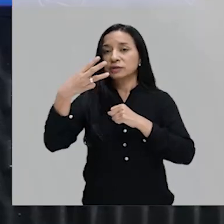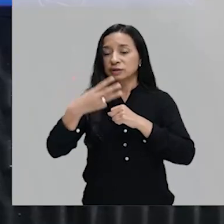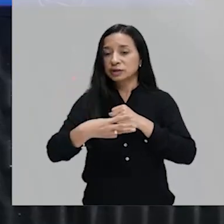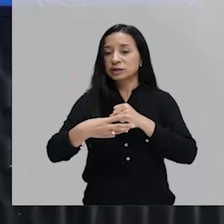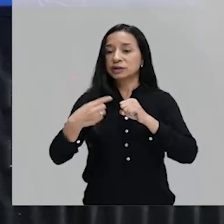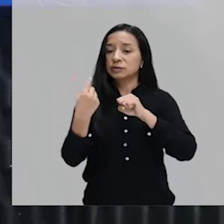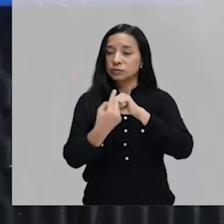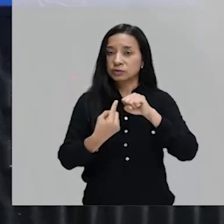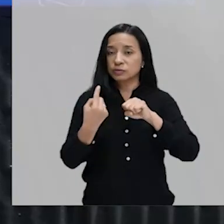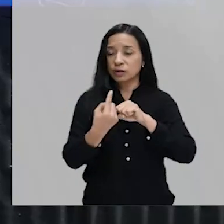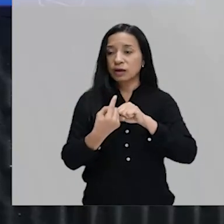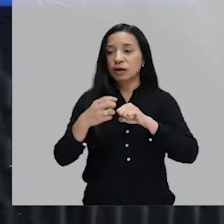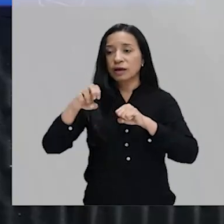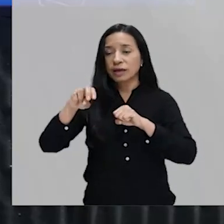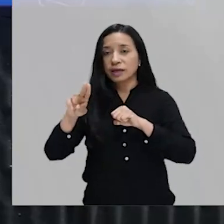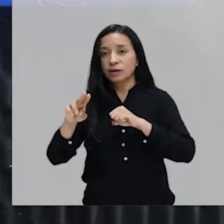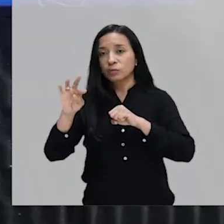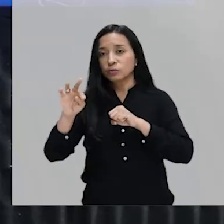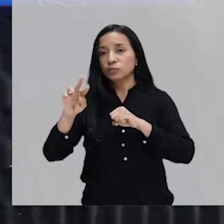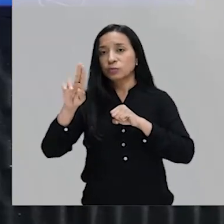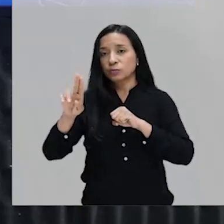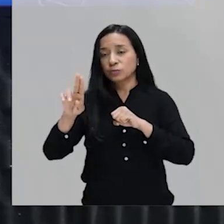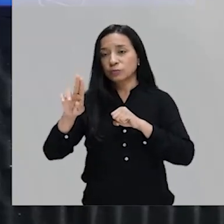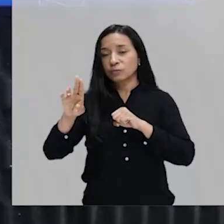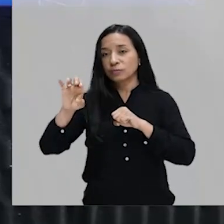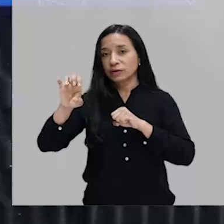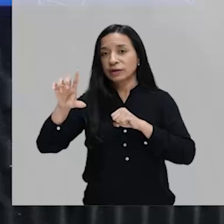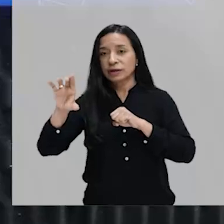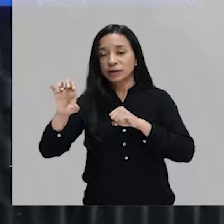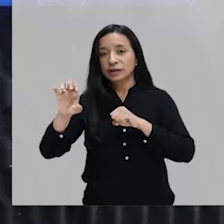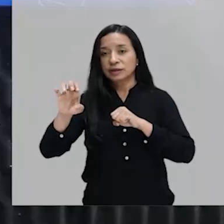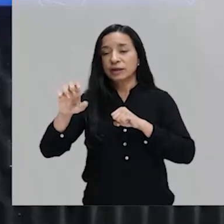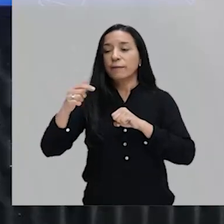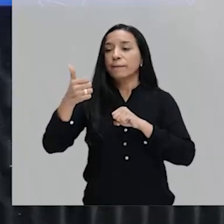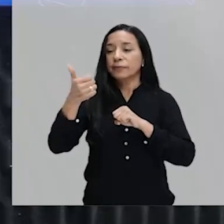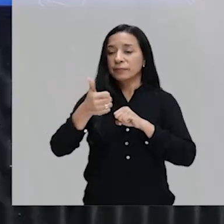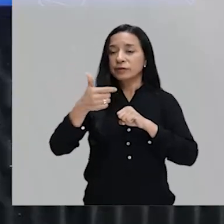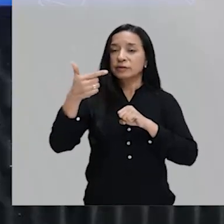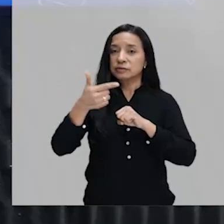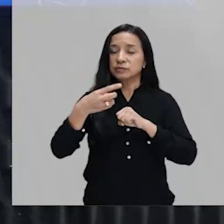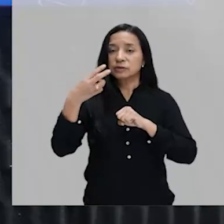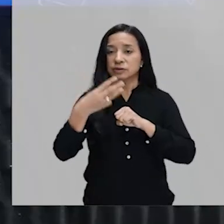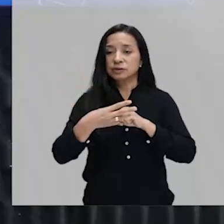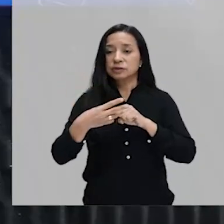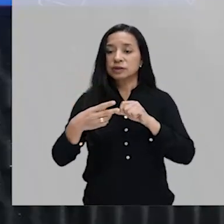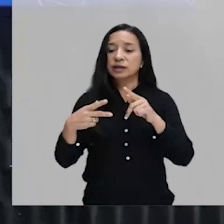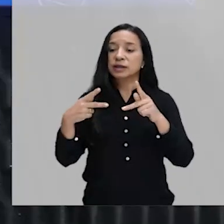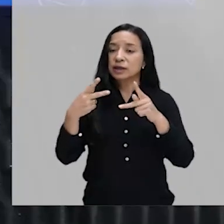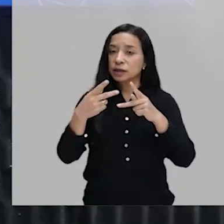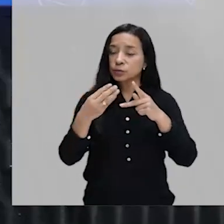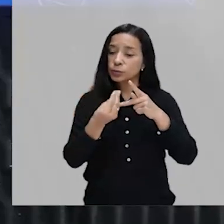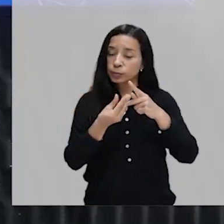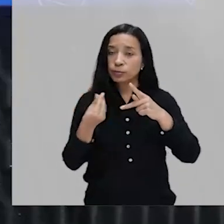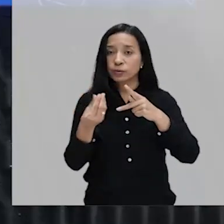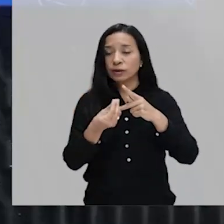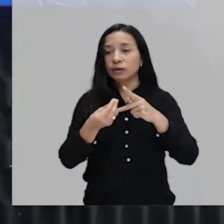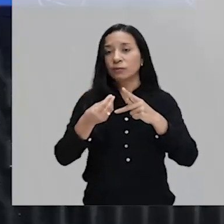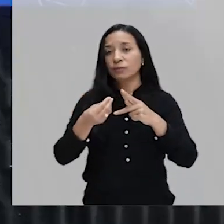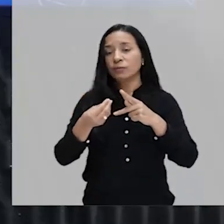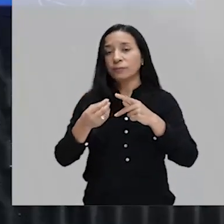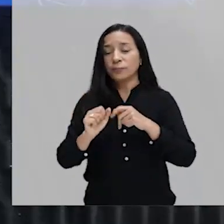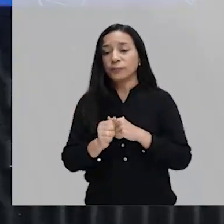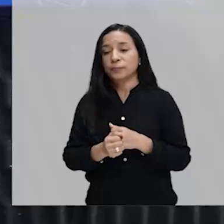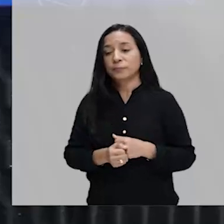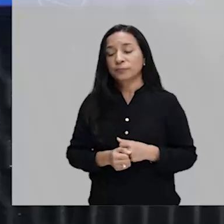Eu, tu, ele, primeira, segunda e terceira do plural, nós, vós, eles, né? Bem simples, tenho certeza que vocês